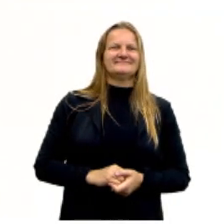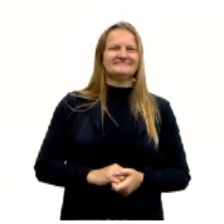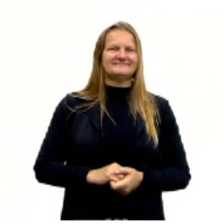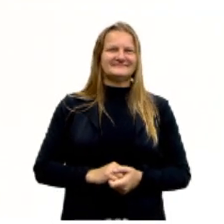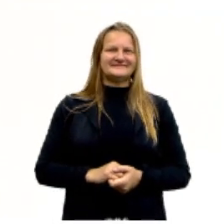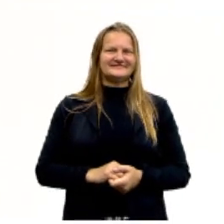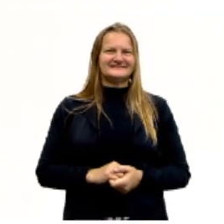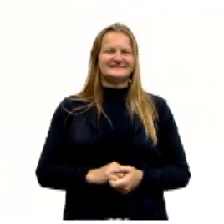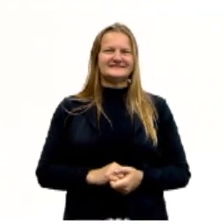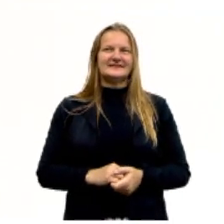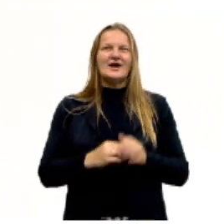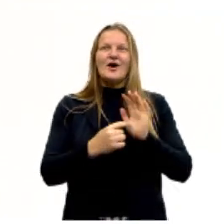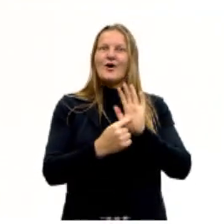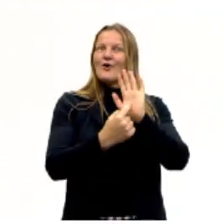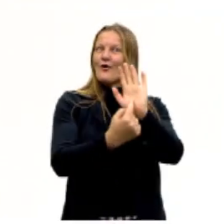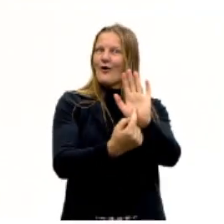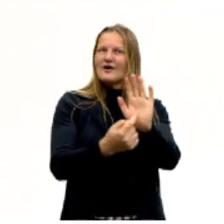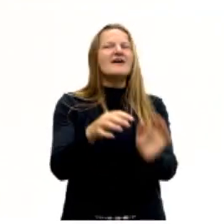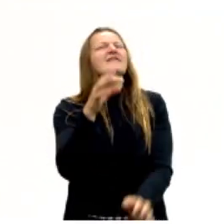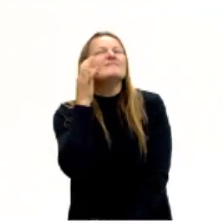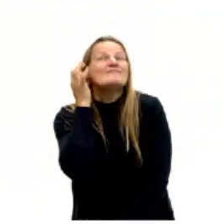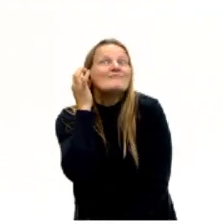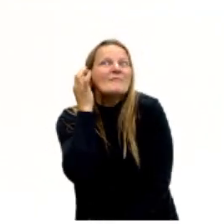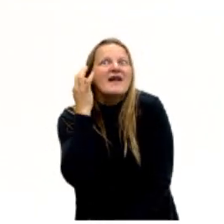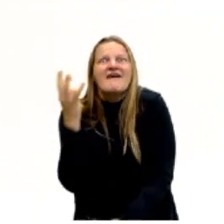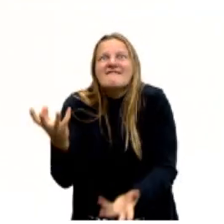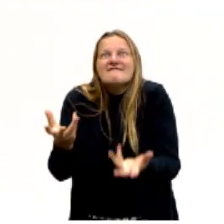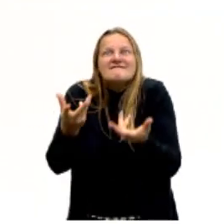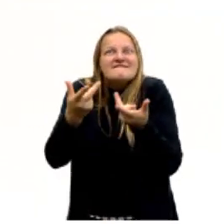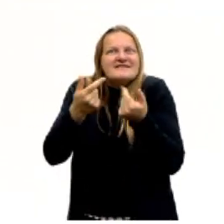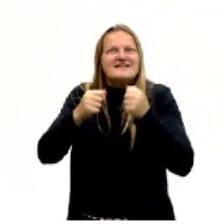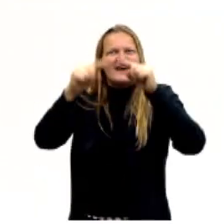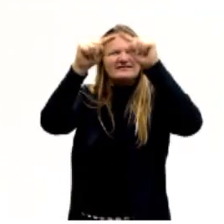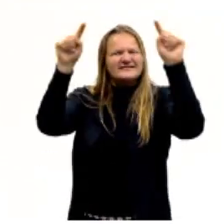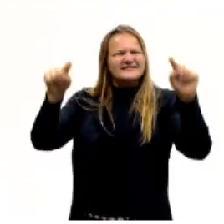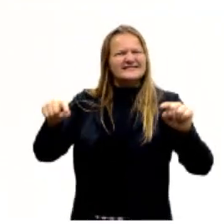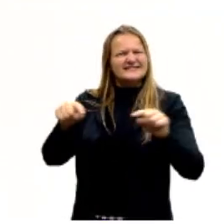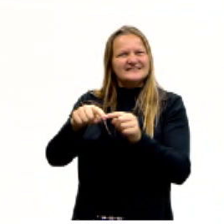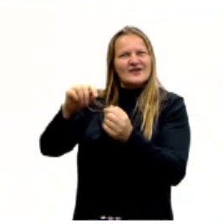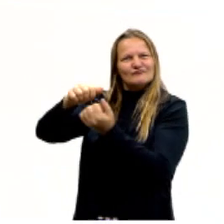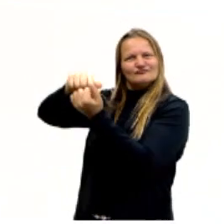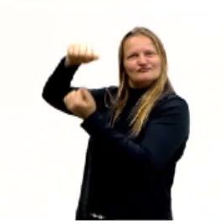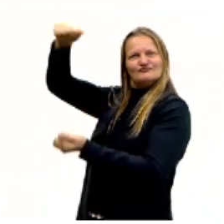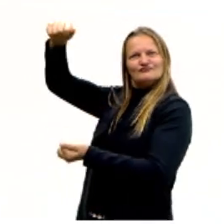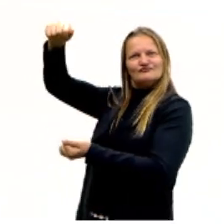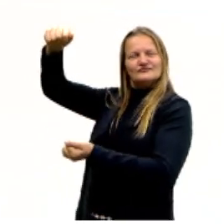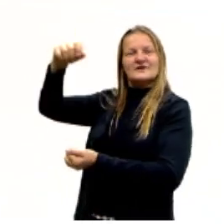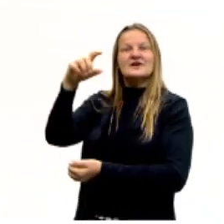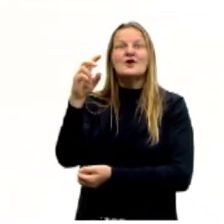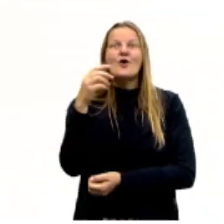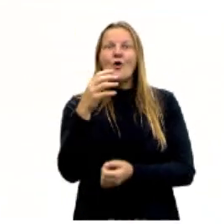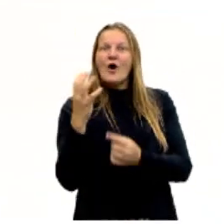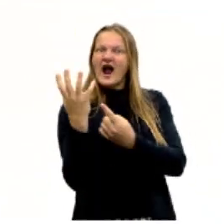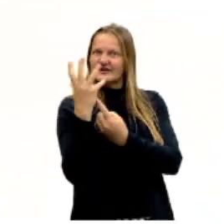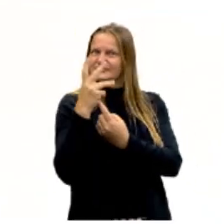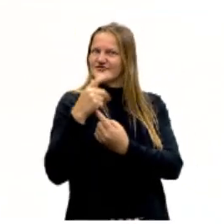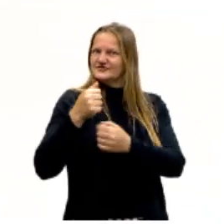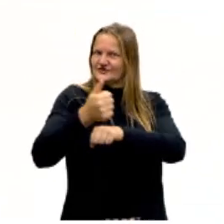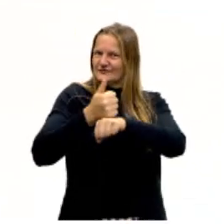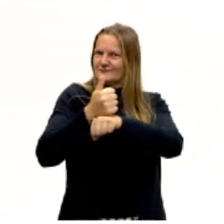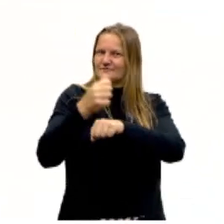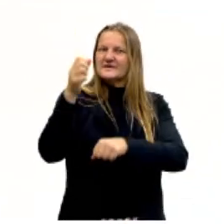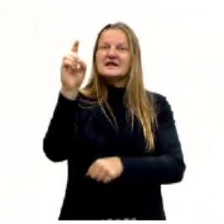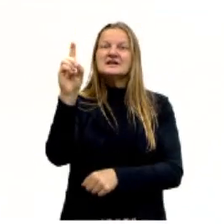bom Então olha aqui Maravilha este cartaz criado por Di Cavalcanti certo